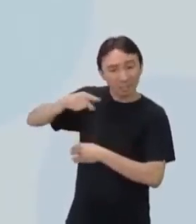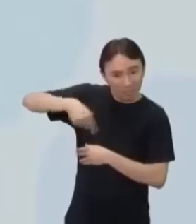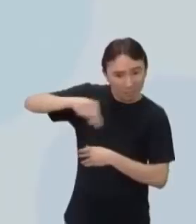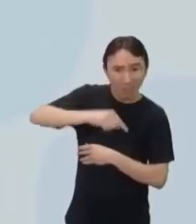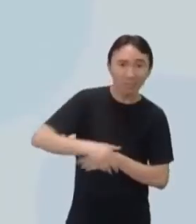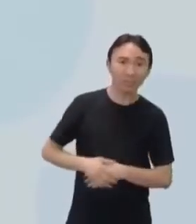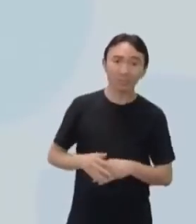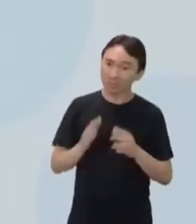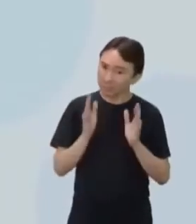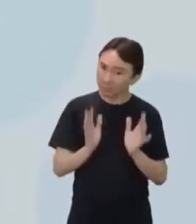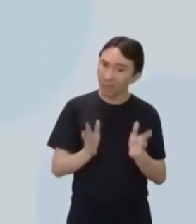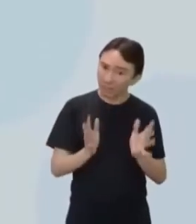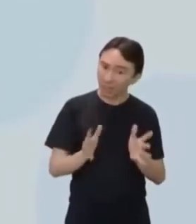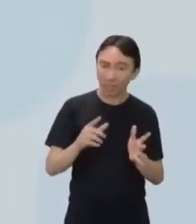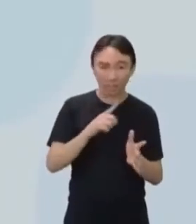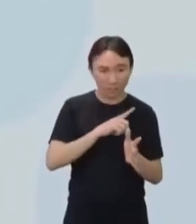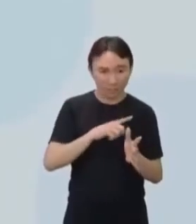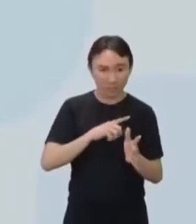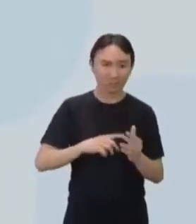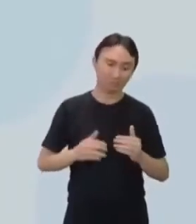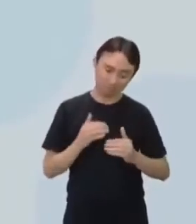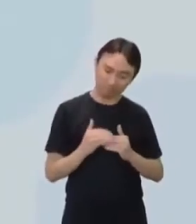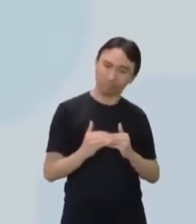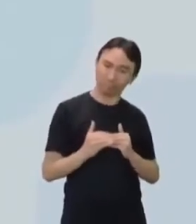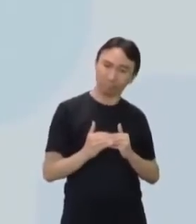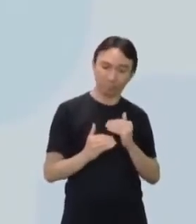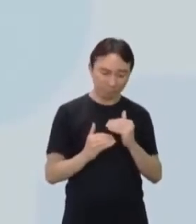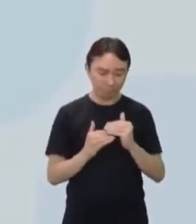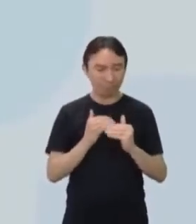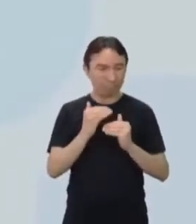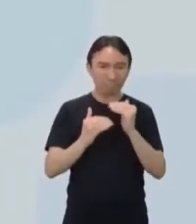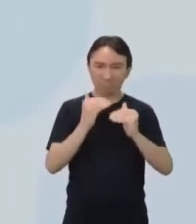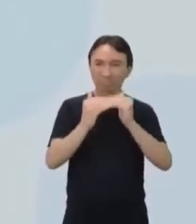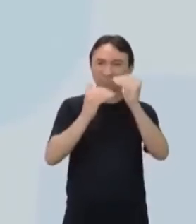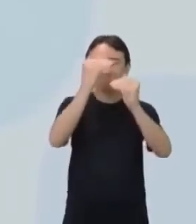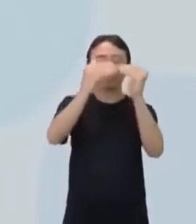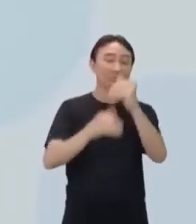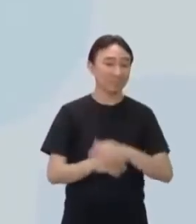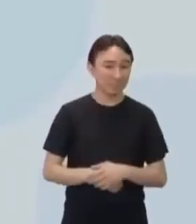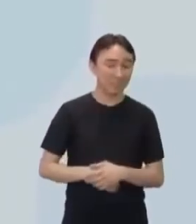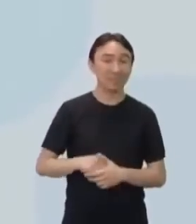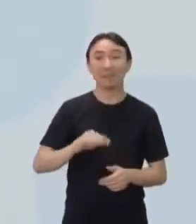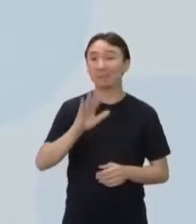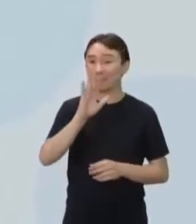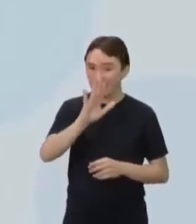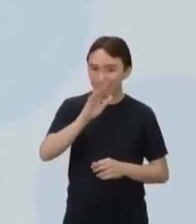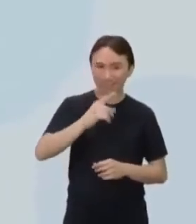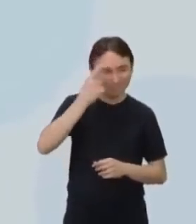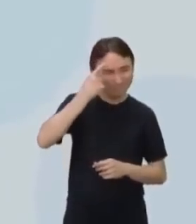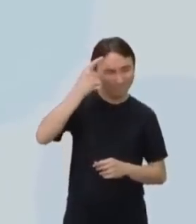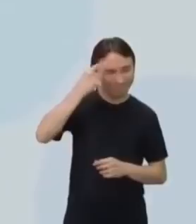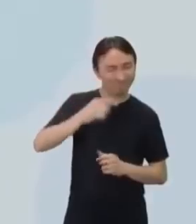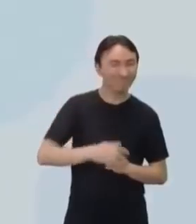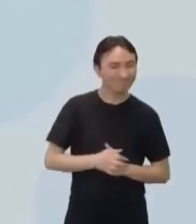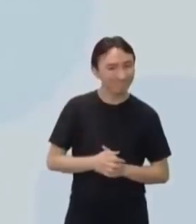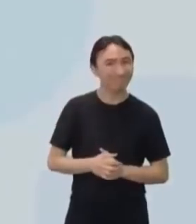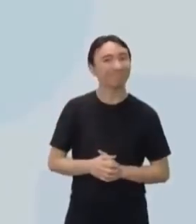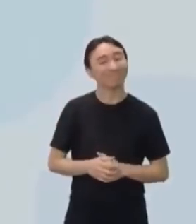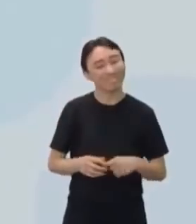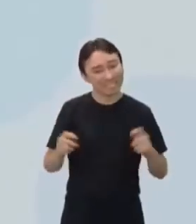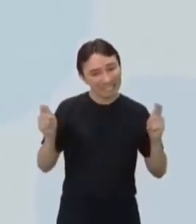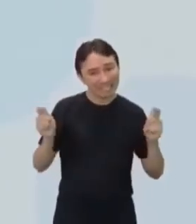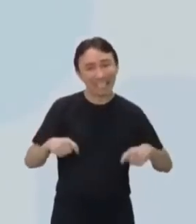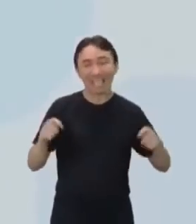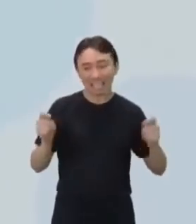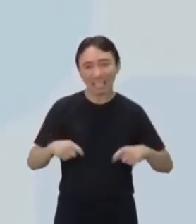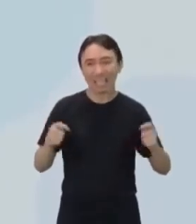avançar enquanto rede em todas as etapas de ensino. Mas como eu mencionei anteriormente, ainda temos o que